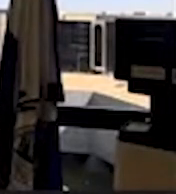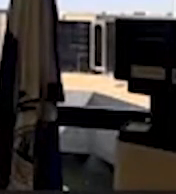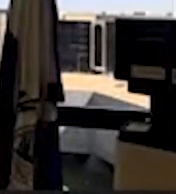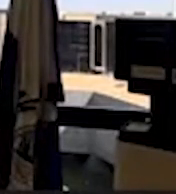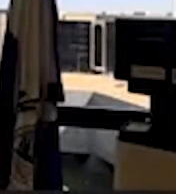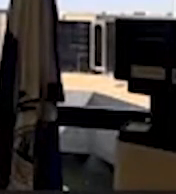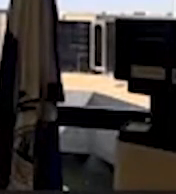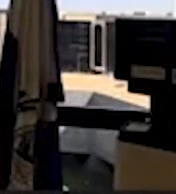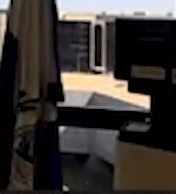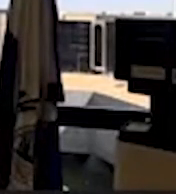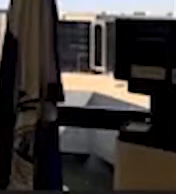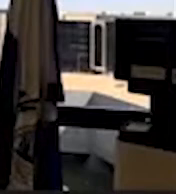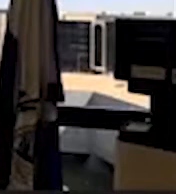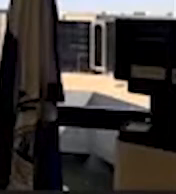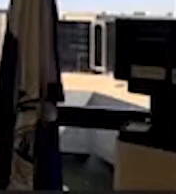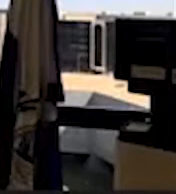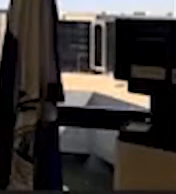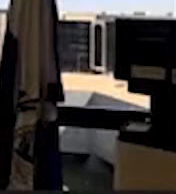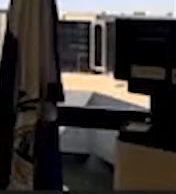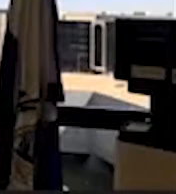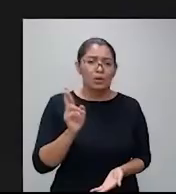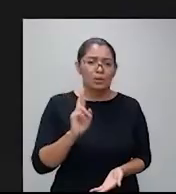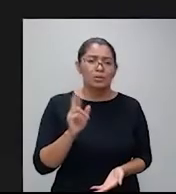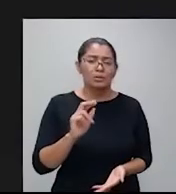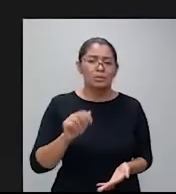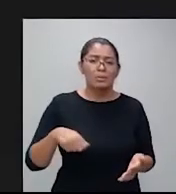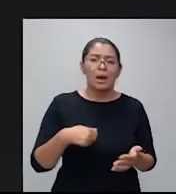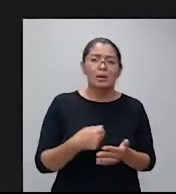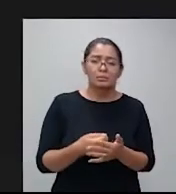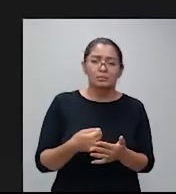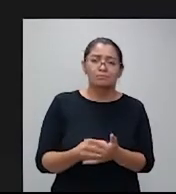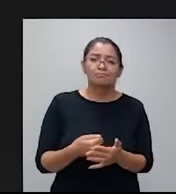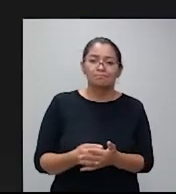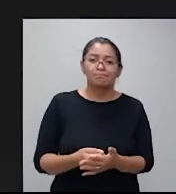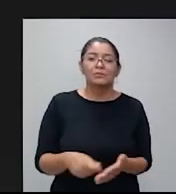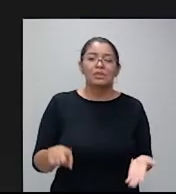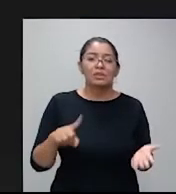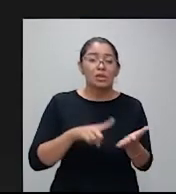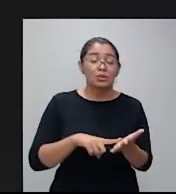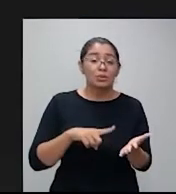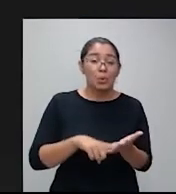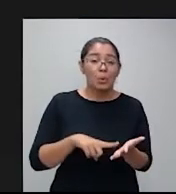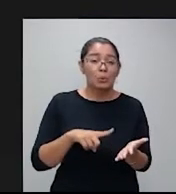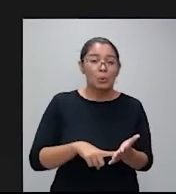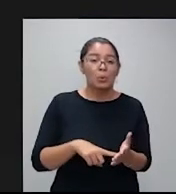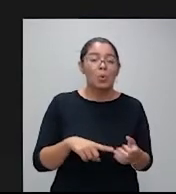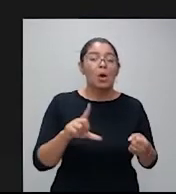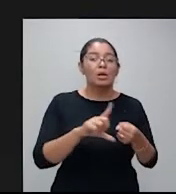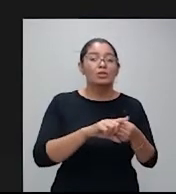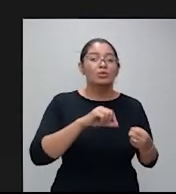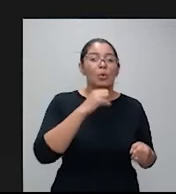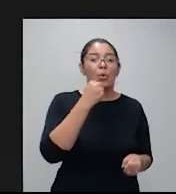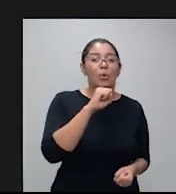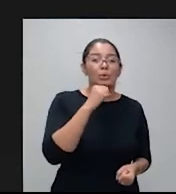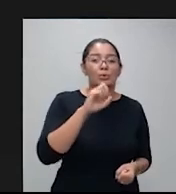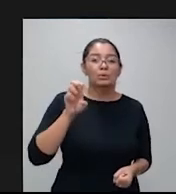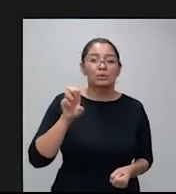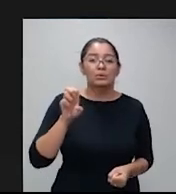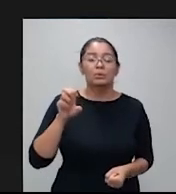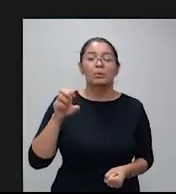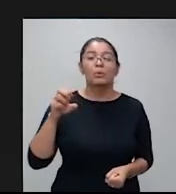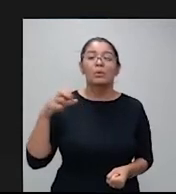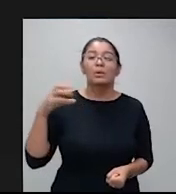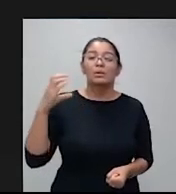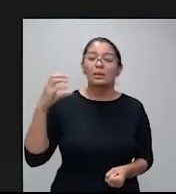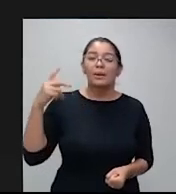também permita que seja firmado o contrato de edição para que a obra seja reproduzida e divulgada, o editor deve observar estritamente